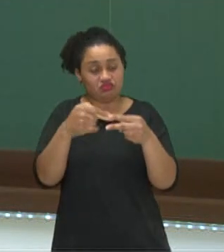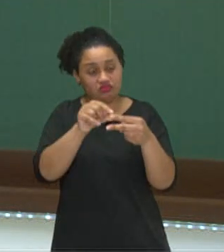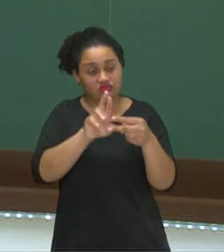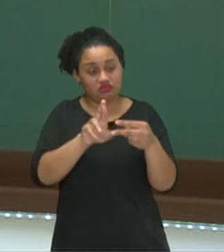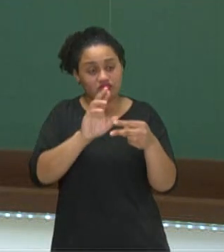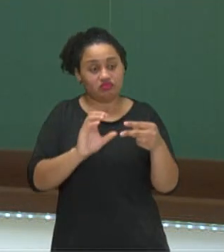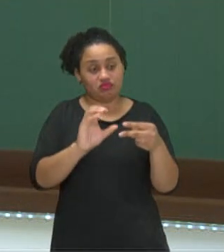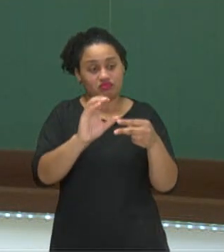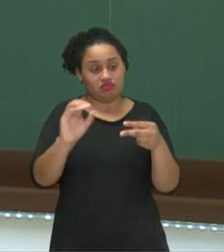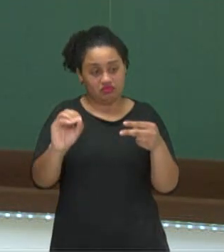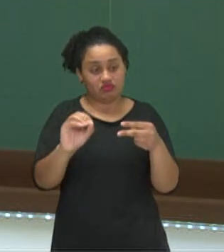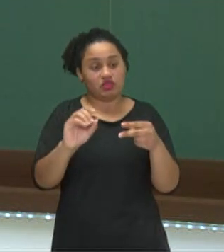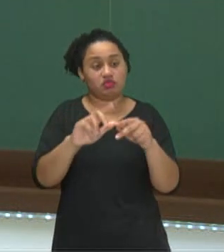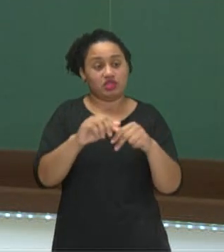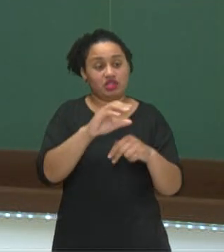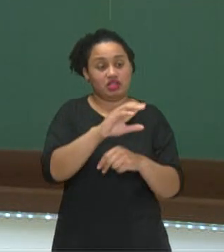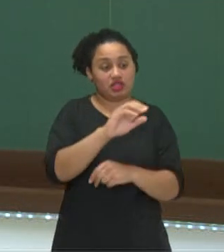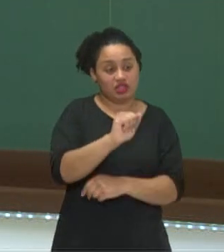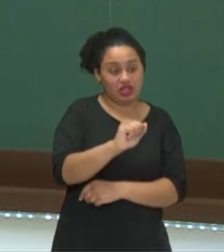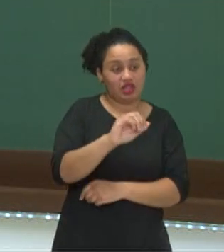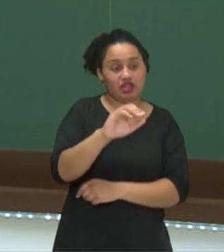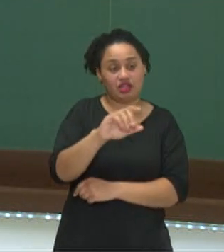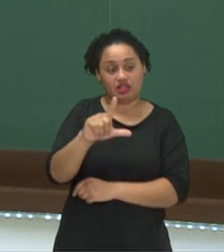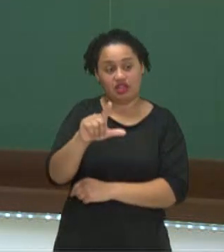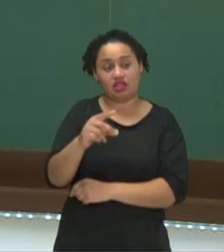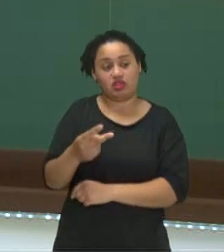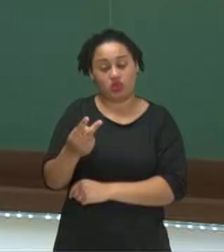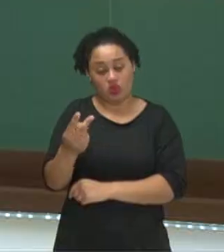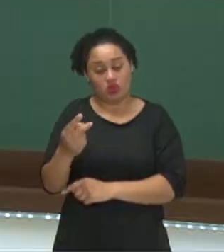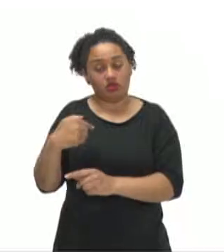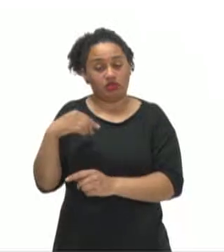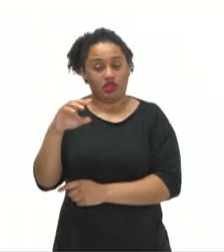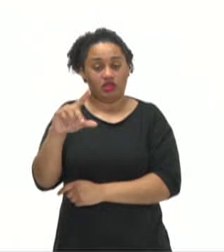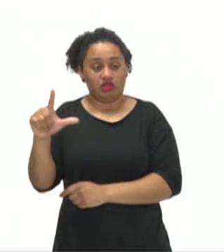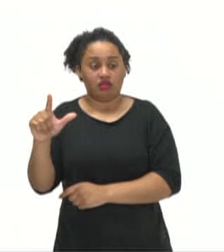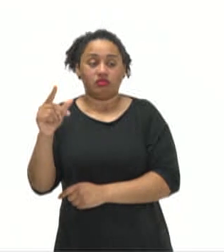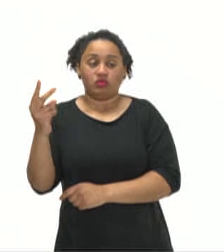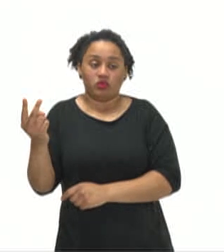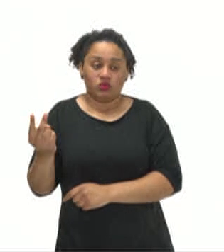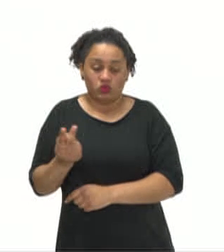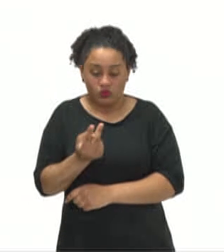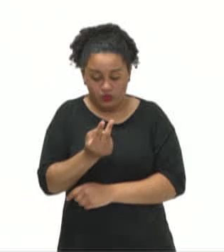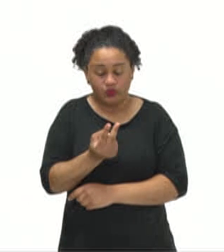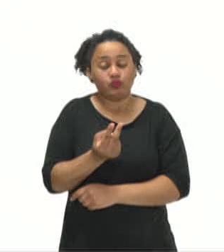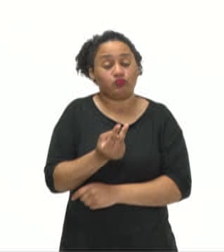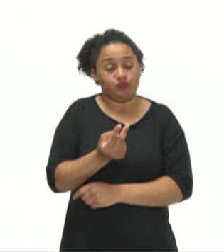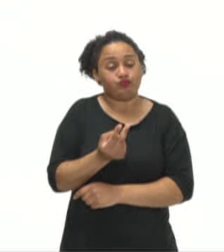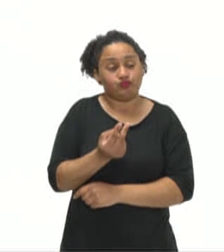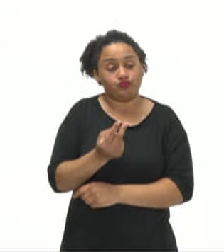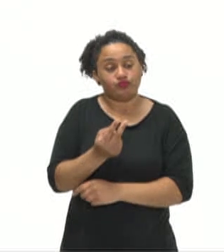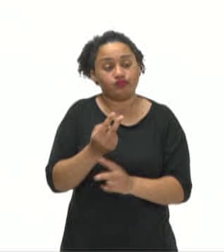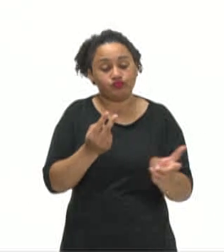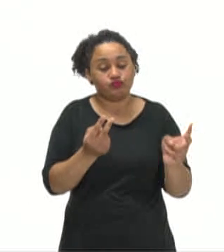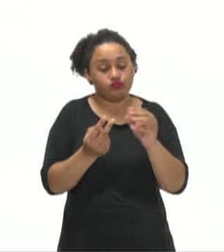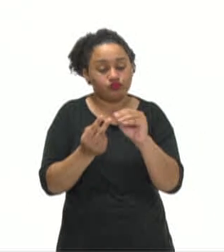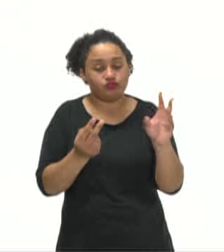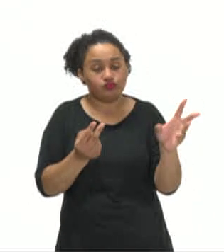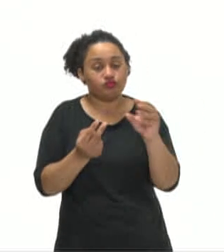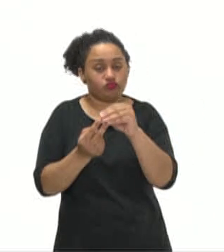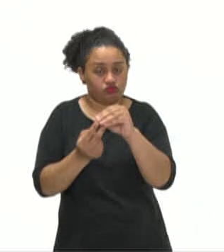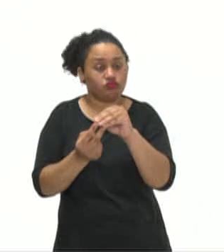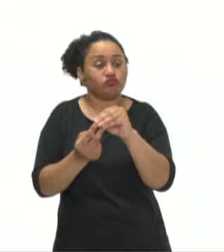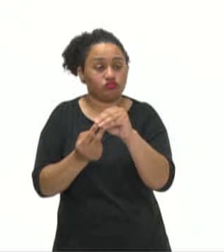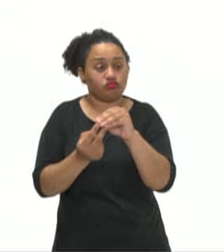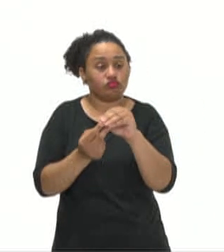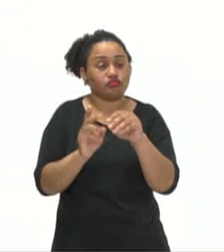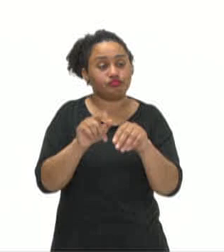isso é CaCl2, porque eu vou ter 2 cloros, né? Cada um deles aí recebendo um elétron e